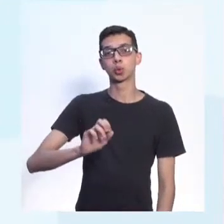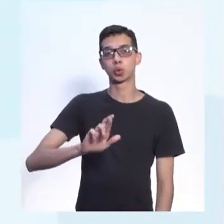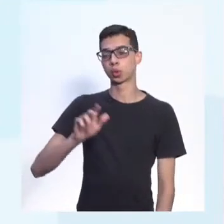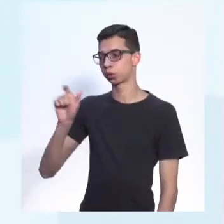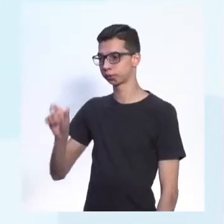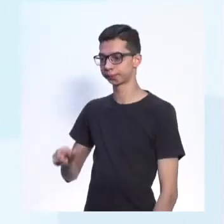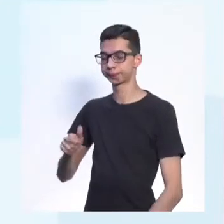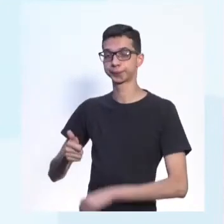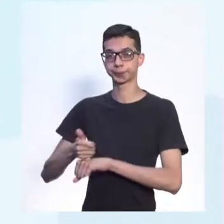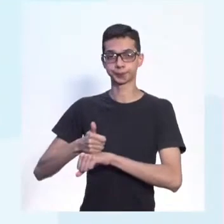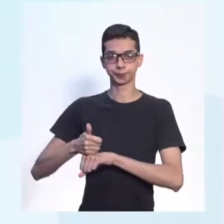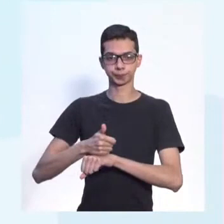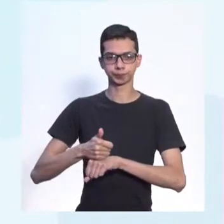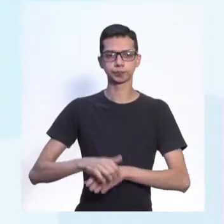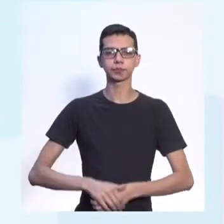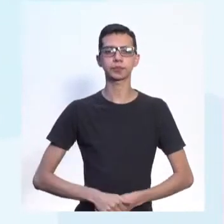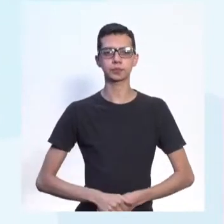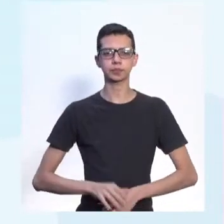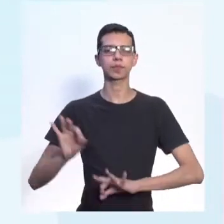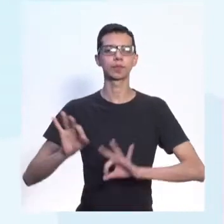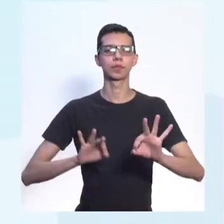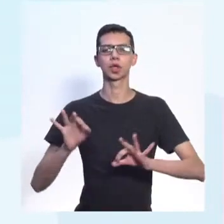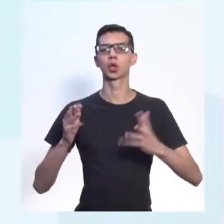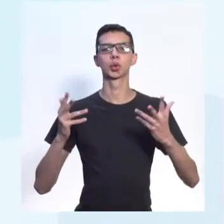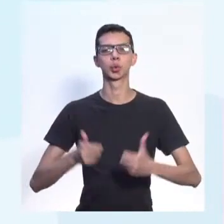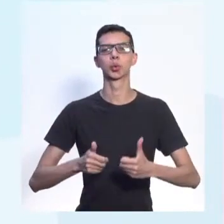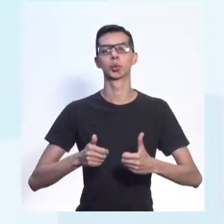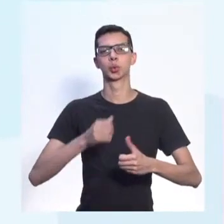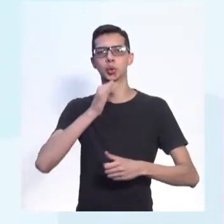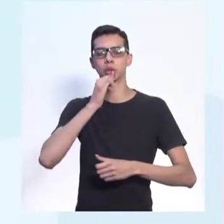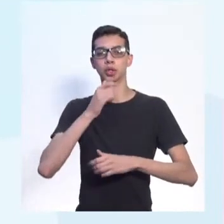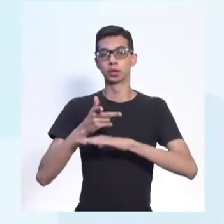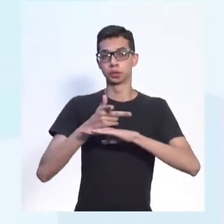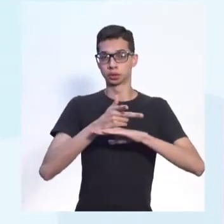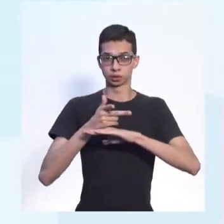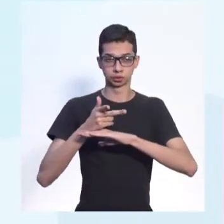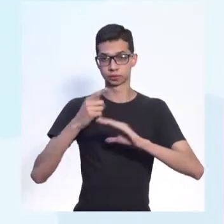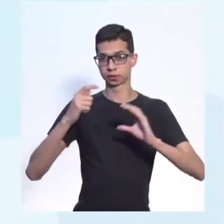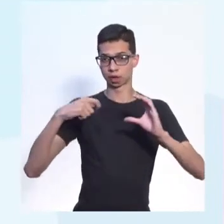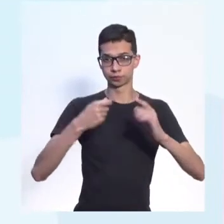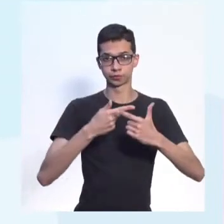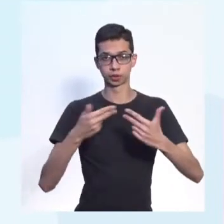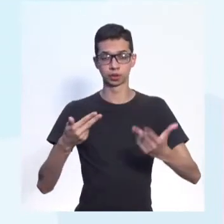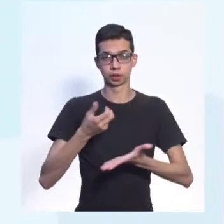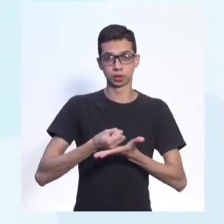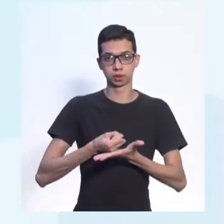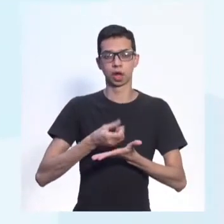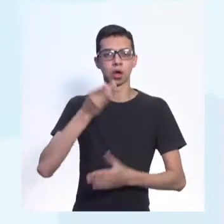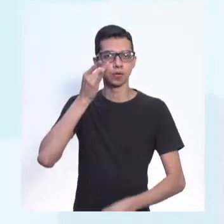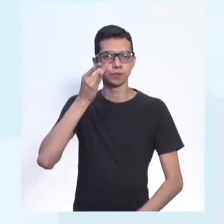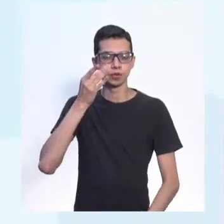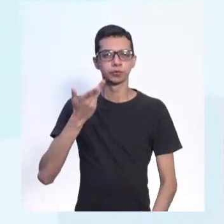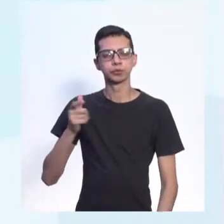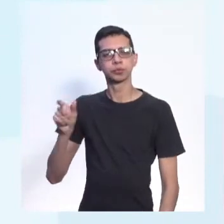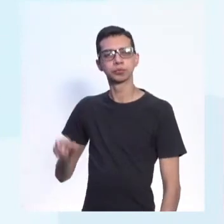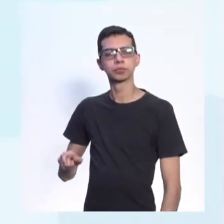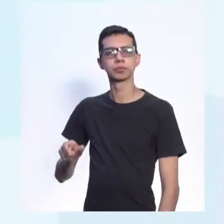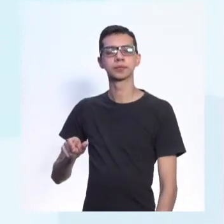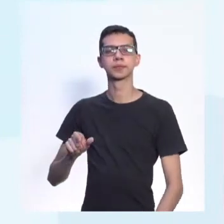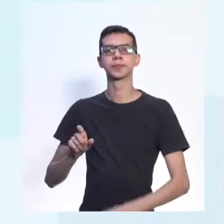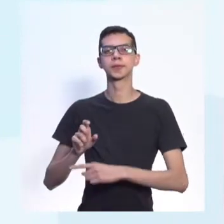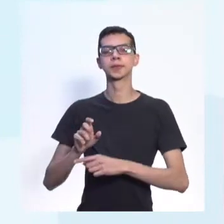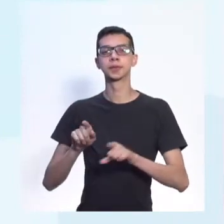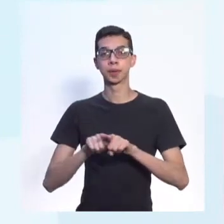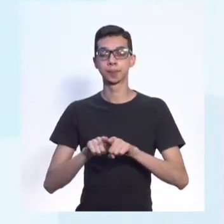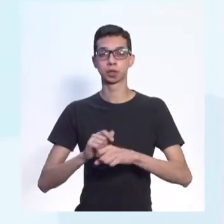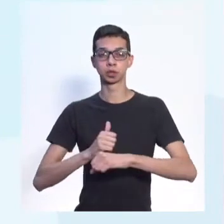ensaiador. Quando ele próprio não agrega também essa função, tá, gente? Então, o produtor ele tem 1001 utilidades dentro de um estúdio. E ele realiza a supervisão da